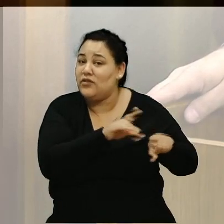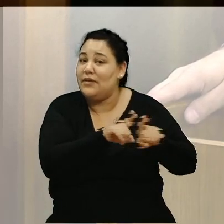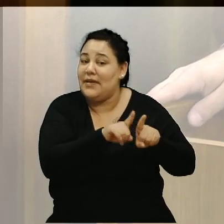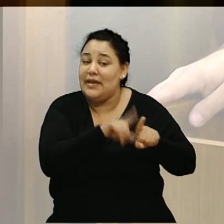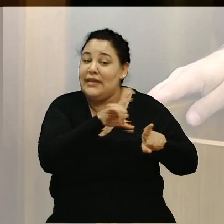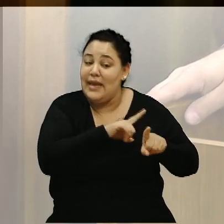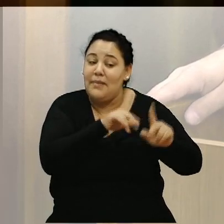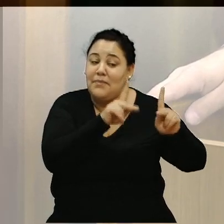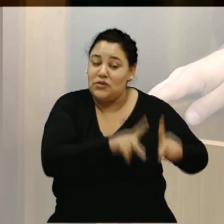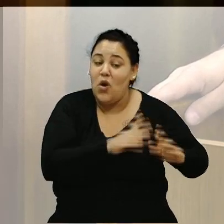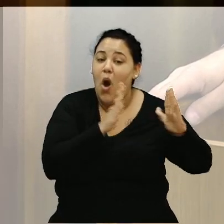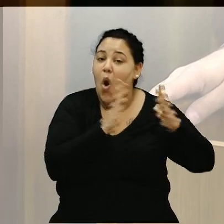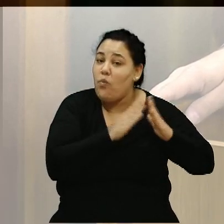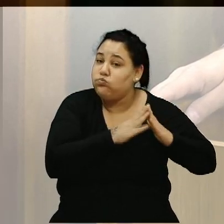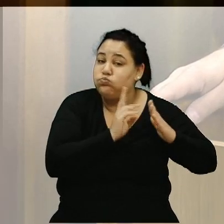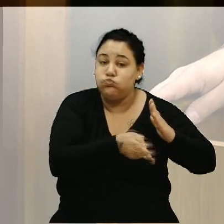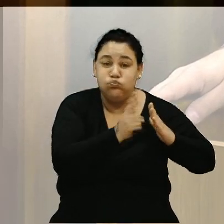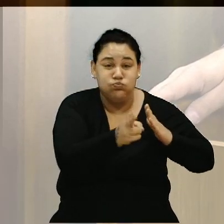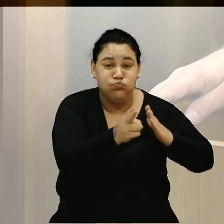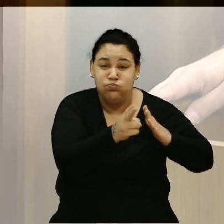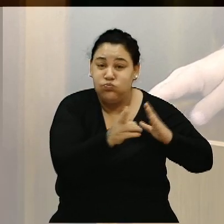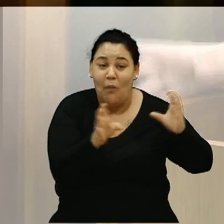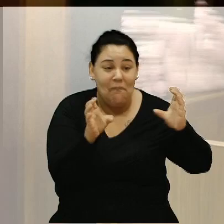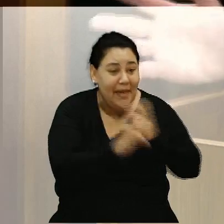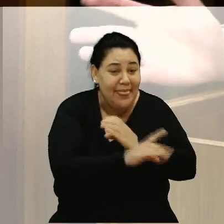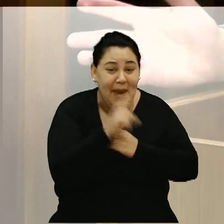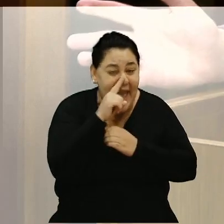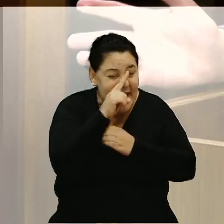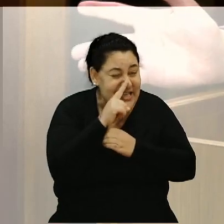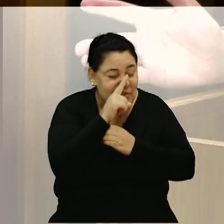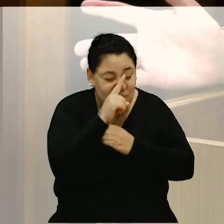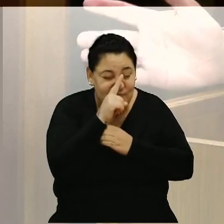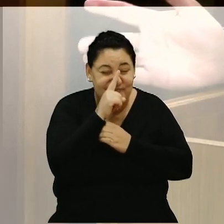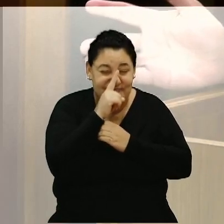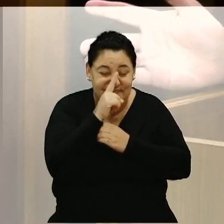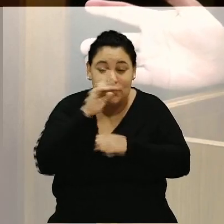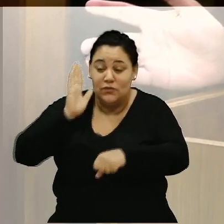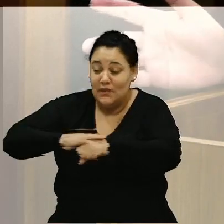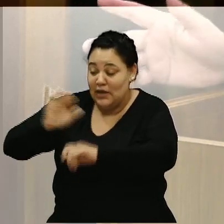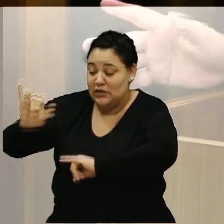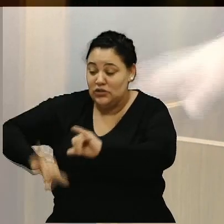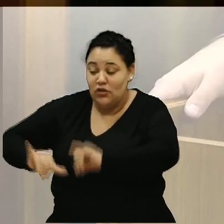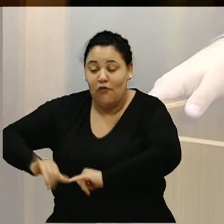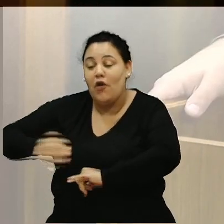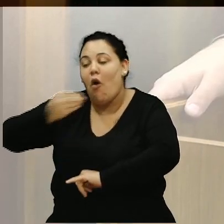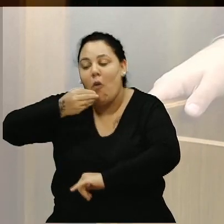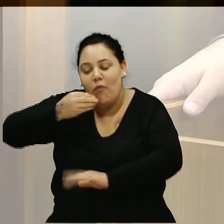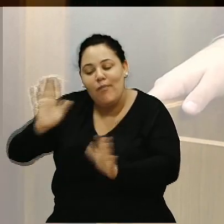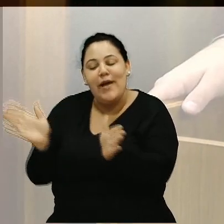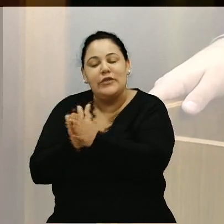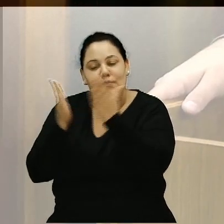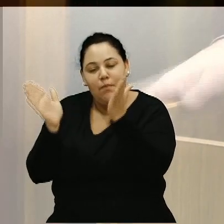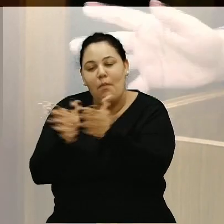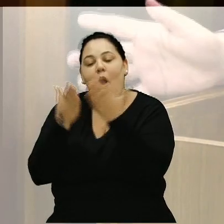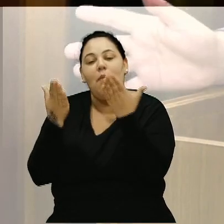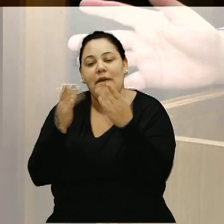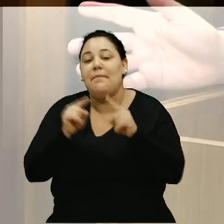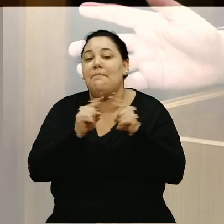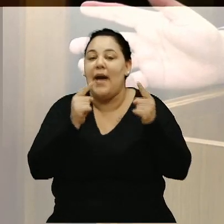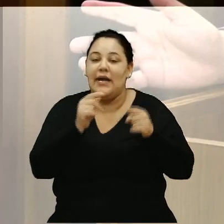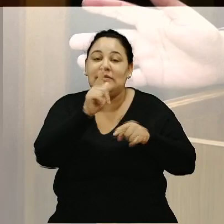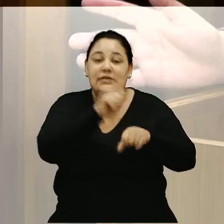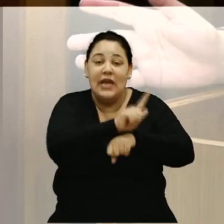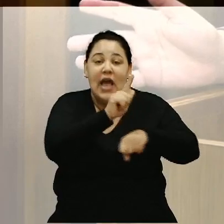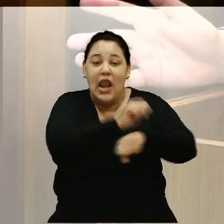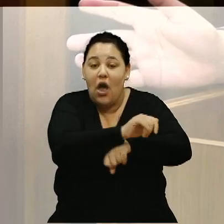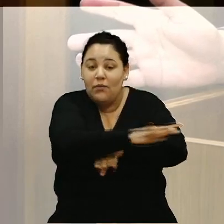habitam em áreas de extremo risco, não só os que mais sofrem são os mais pobres, logicamente, mas Galópolis está aí